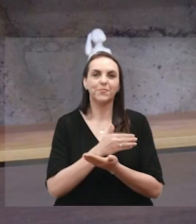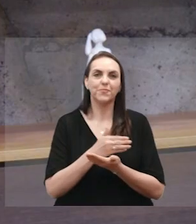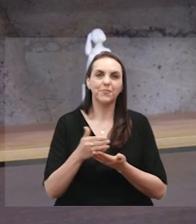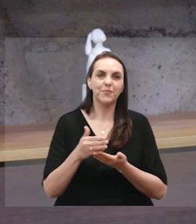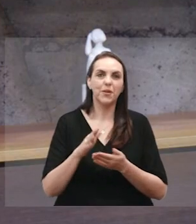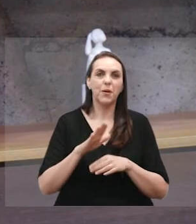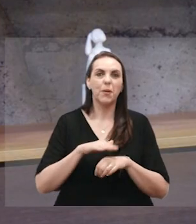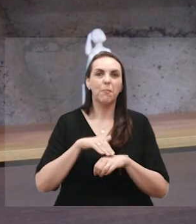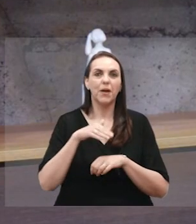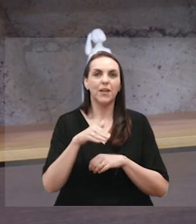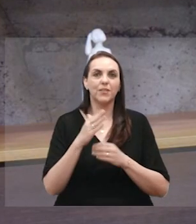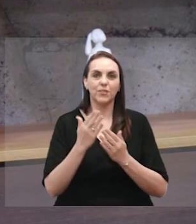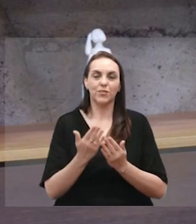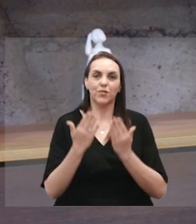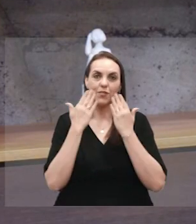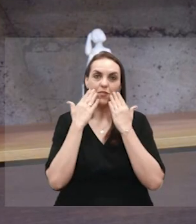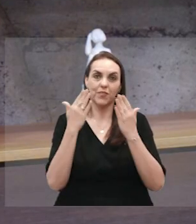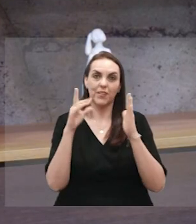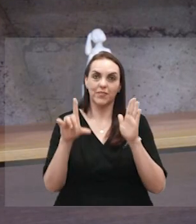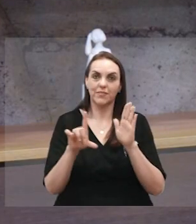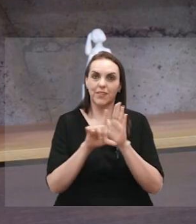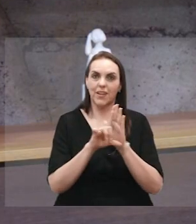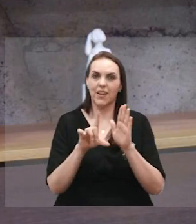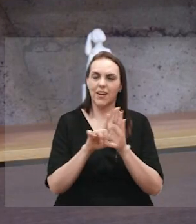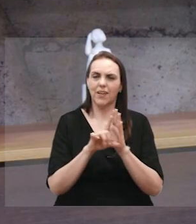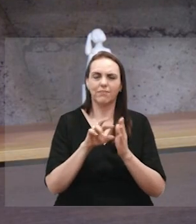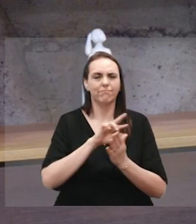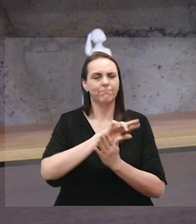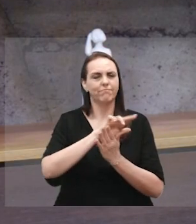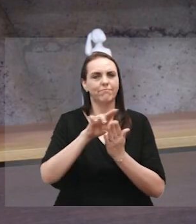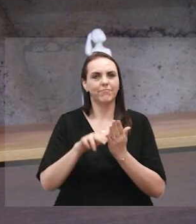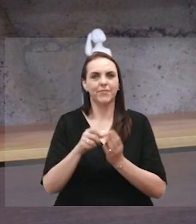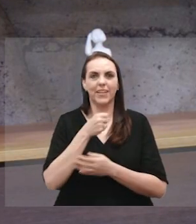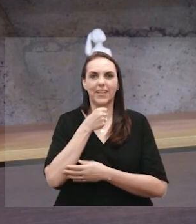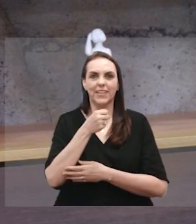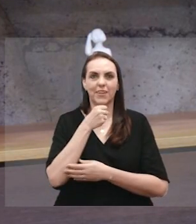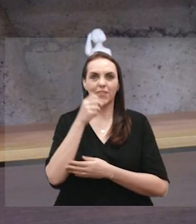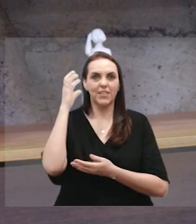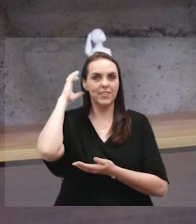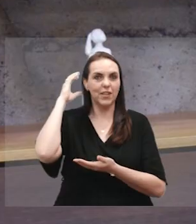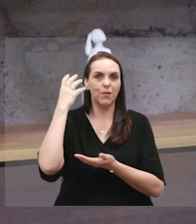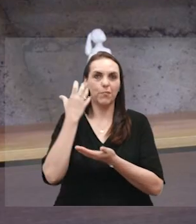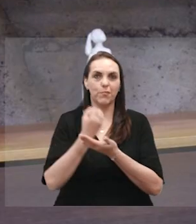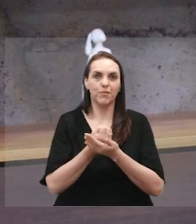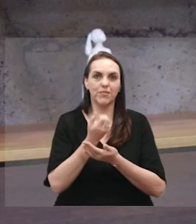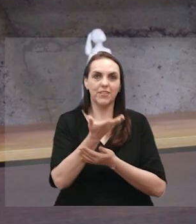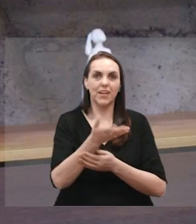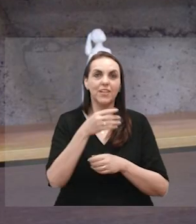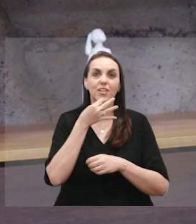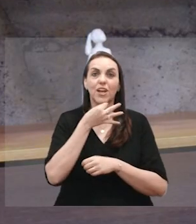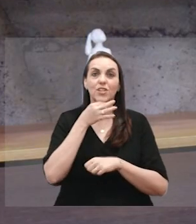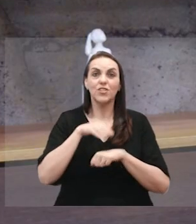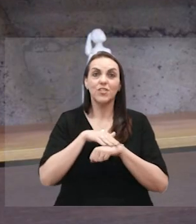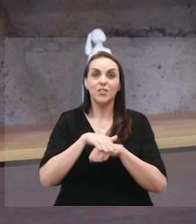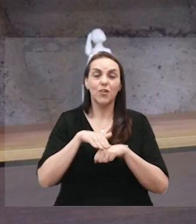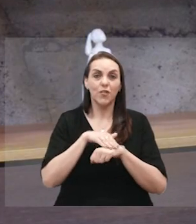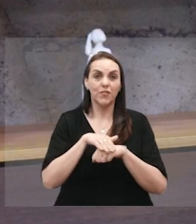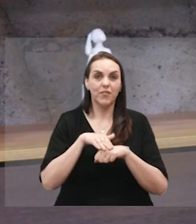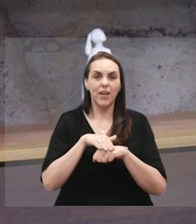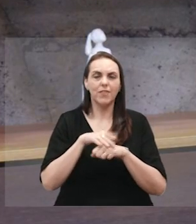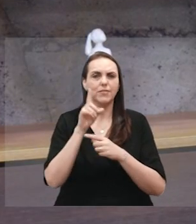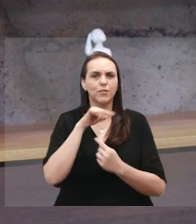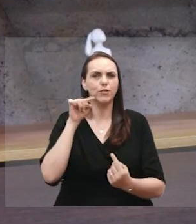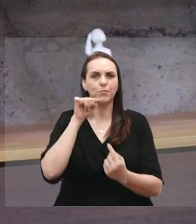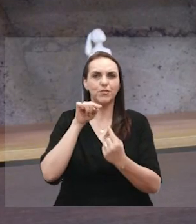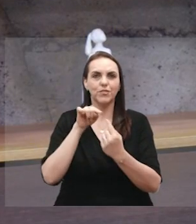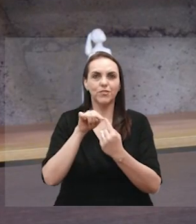Olá, está começando mais um De Frente com a Lei, essa série de entrevistas dentro do podcast Caxias Conversa, com